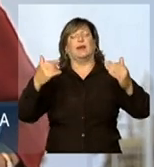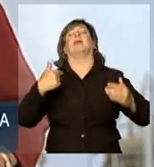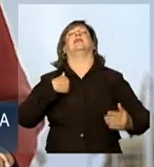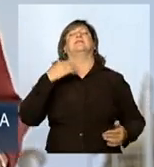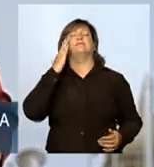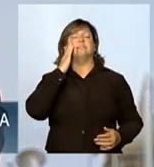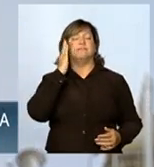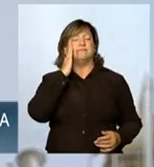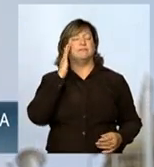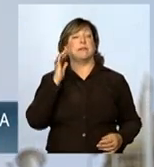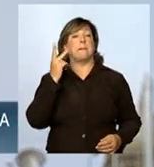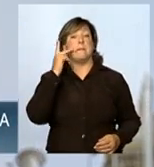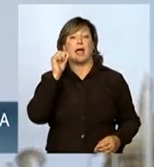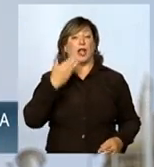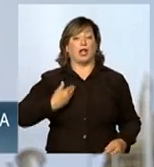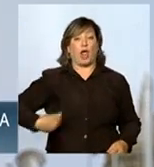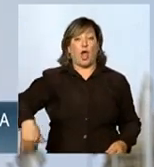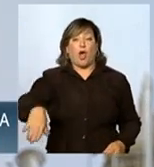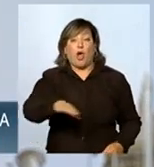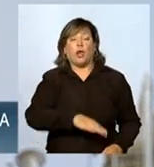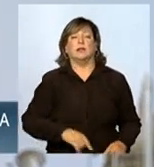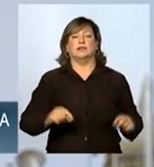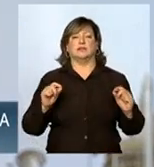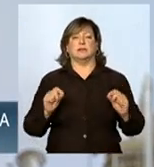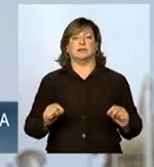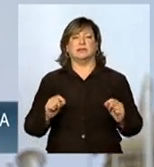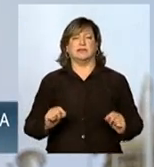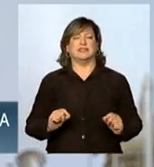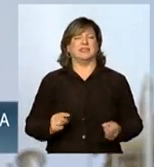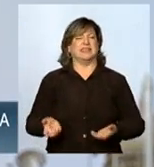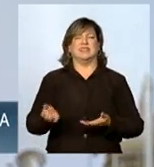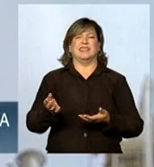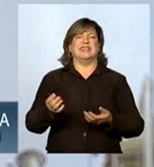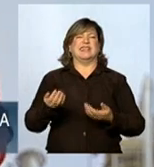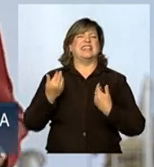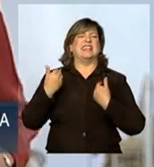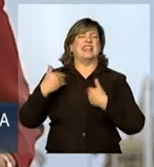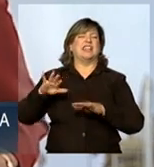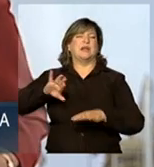sei que para nós abandonarmos para trás